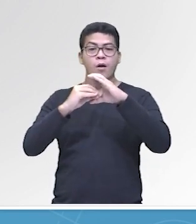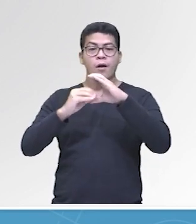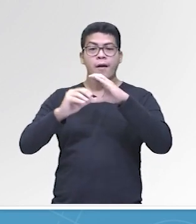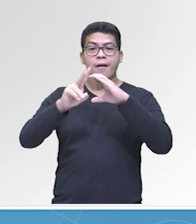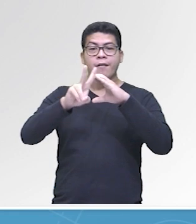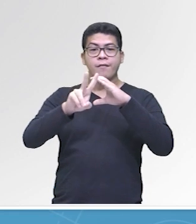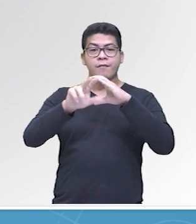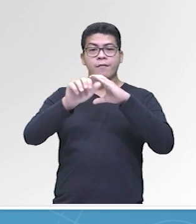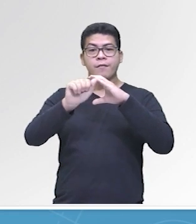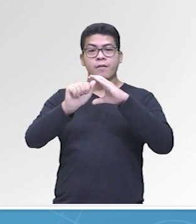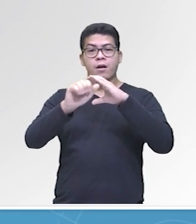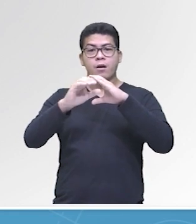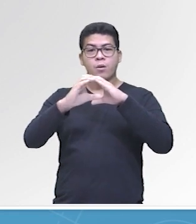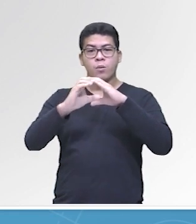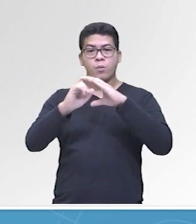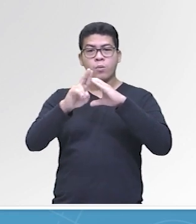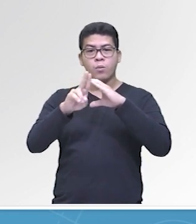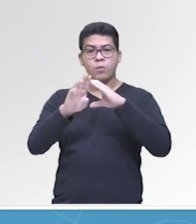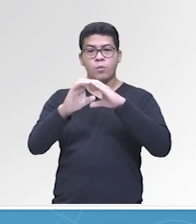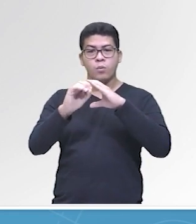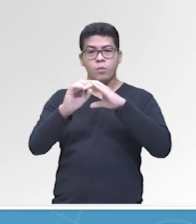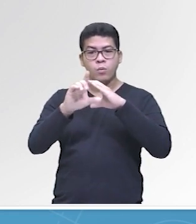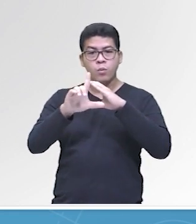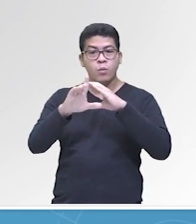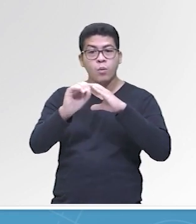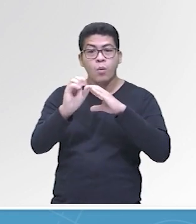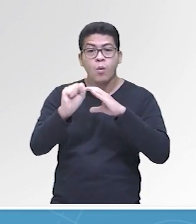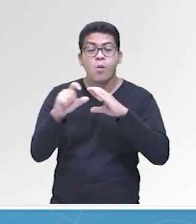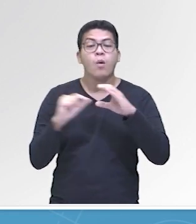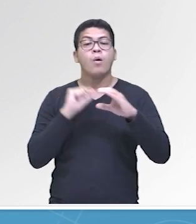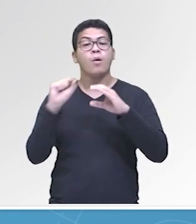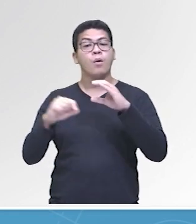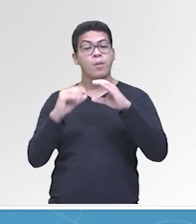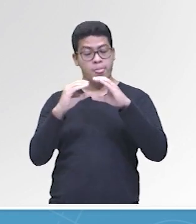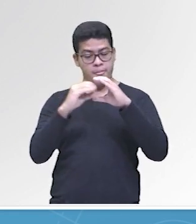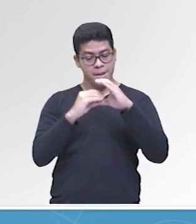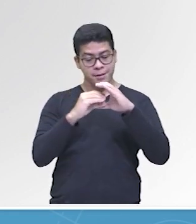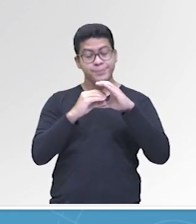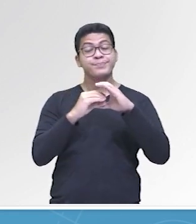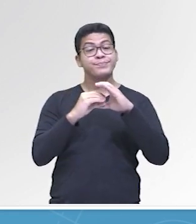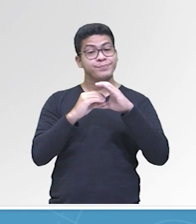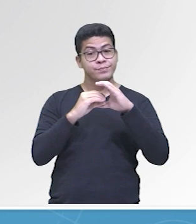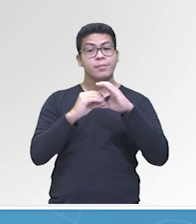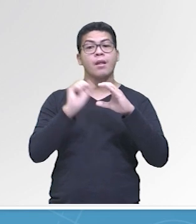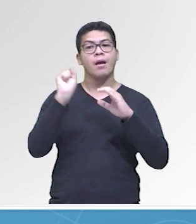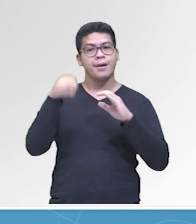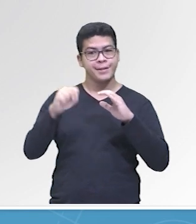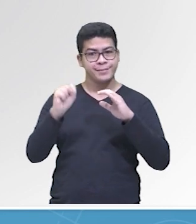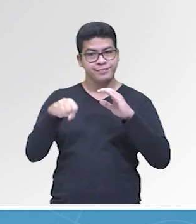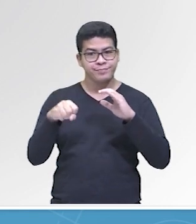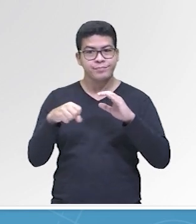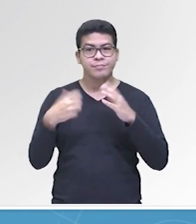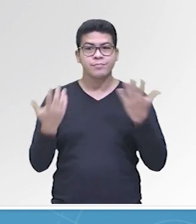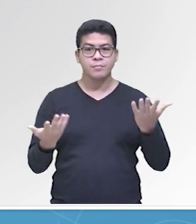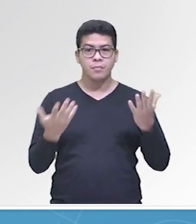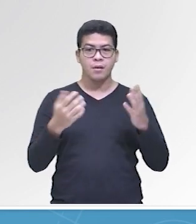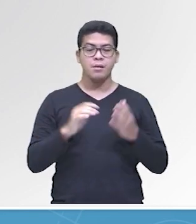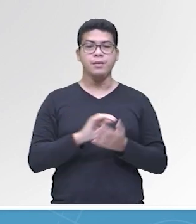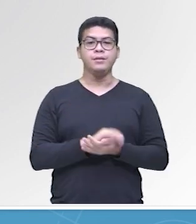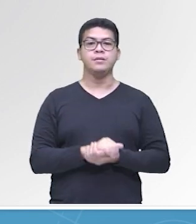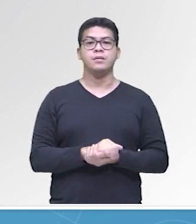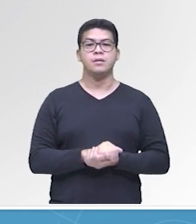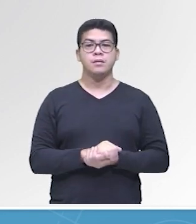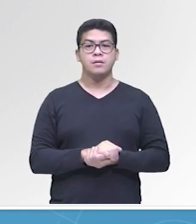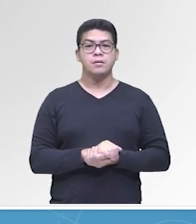área aqui dentro da célula que ocupam, às vezes, até maior parte da célula. É importante você